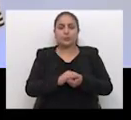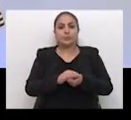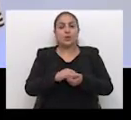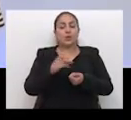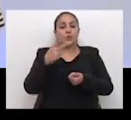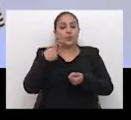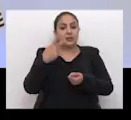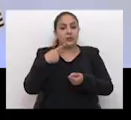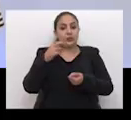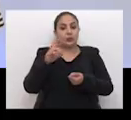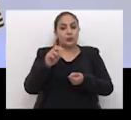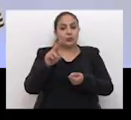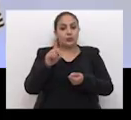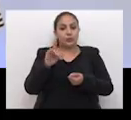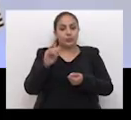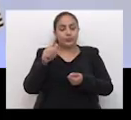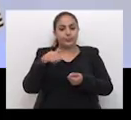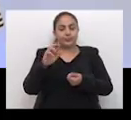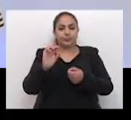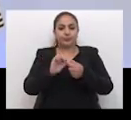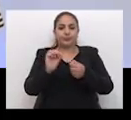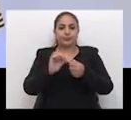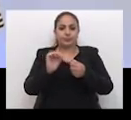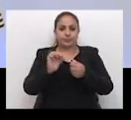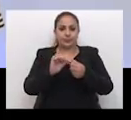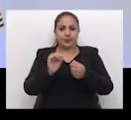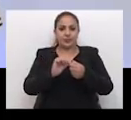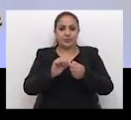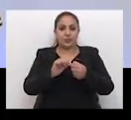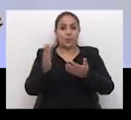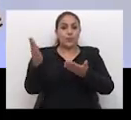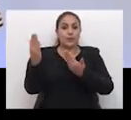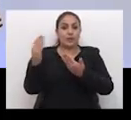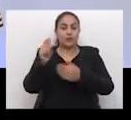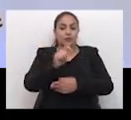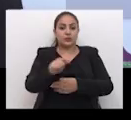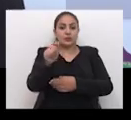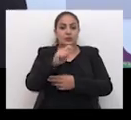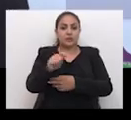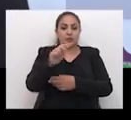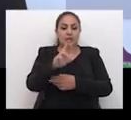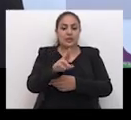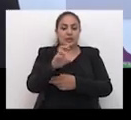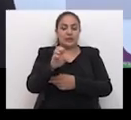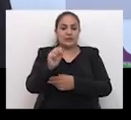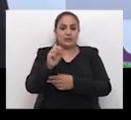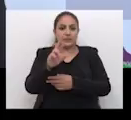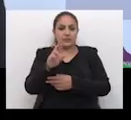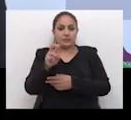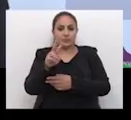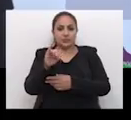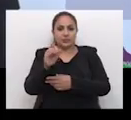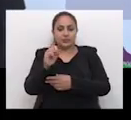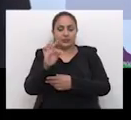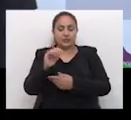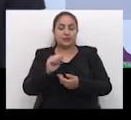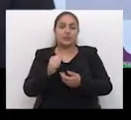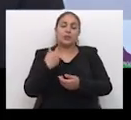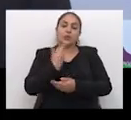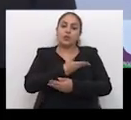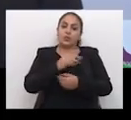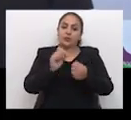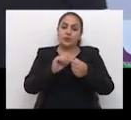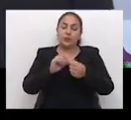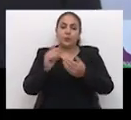comunista Rudimar dos Santos prestou uma homenagem à Associação de Reservistas. Mais do que justo fazer uma homenagem aos